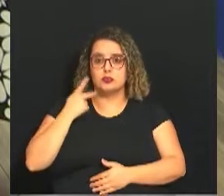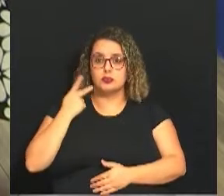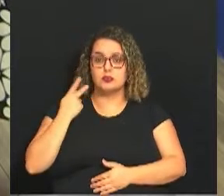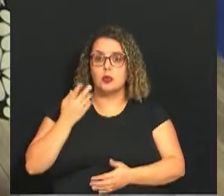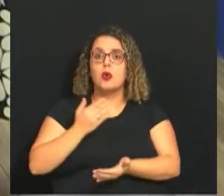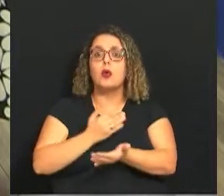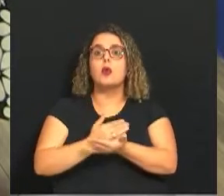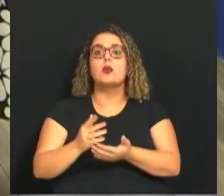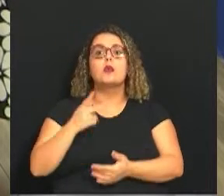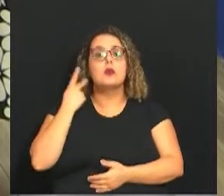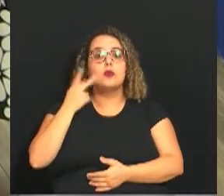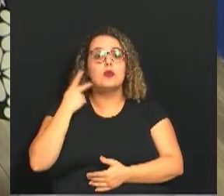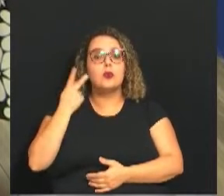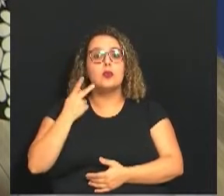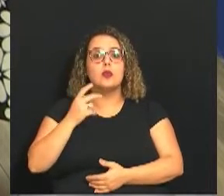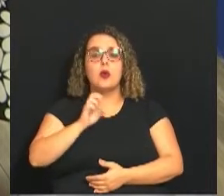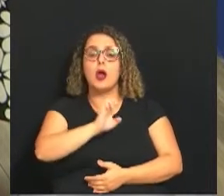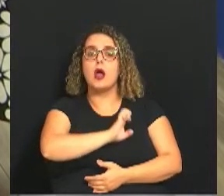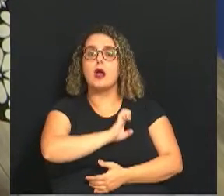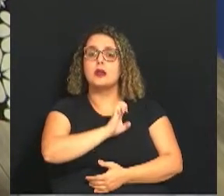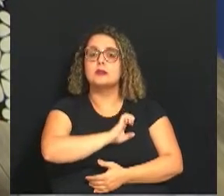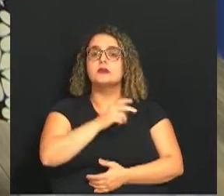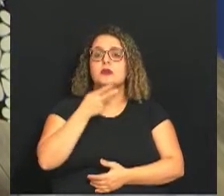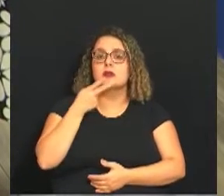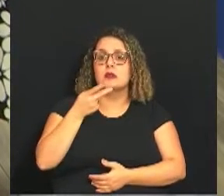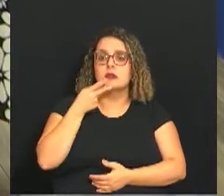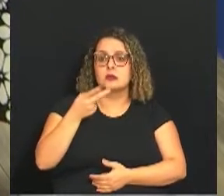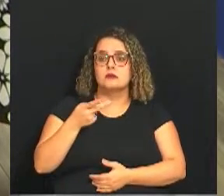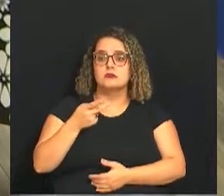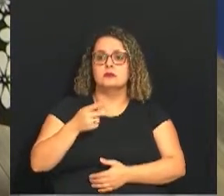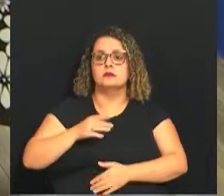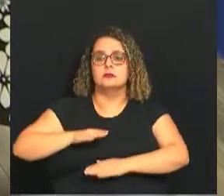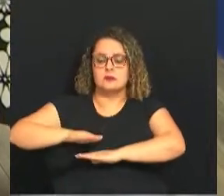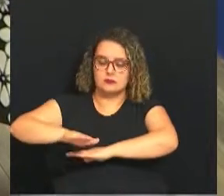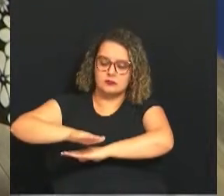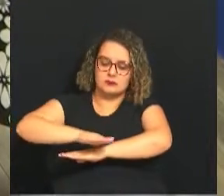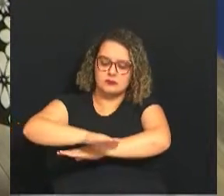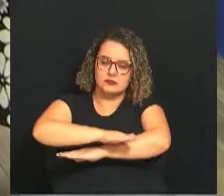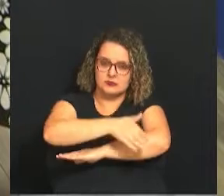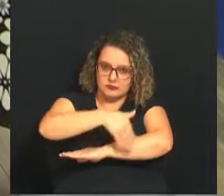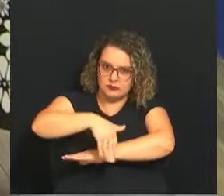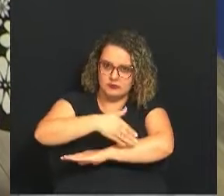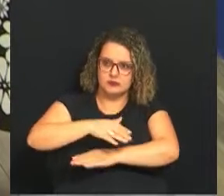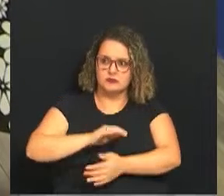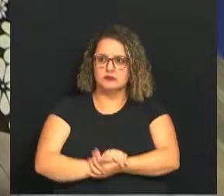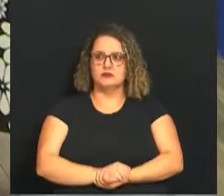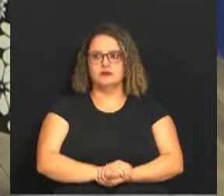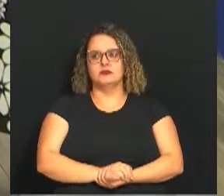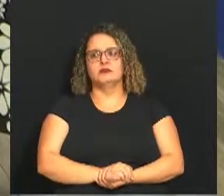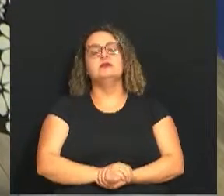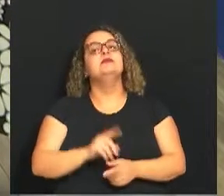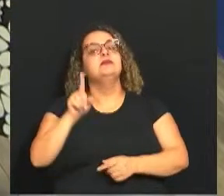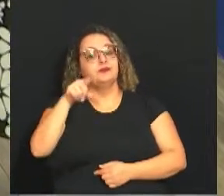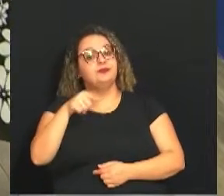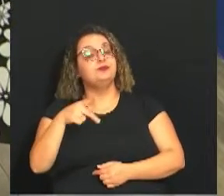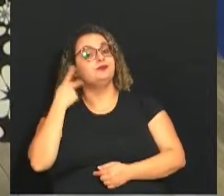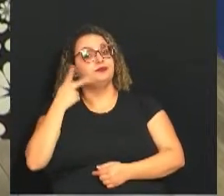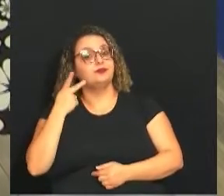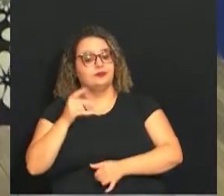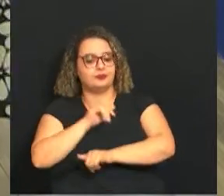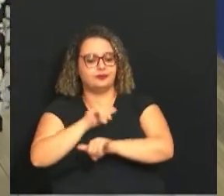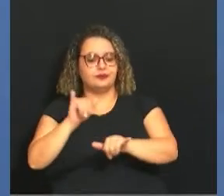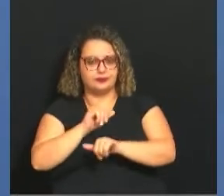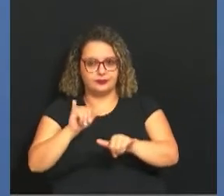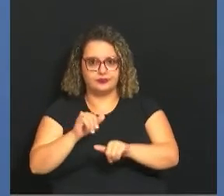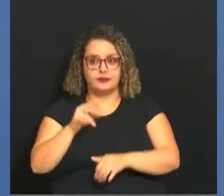com o vereador Edson Ribeiro, que fala sobre a pavimentação de uma determinada rua. Os vereadores falaram no comunicado de vereadores. A gente